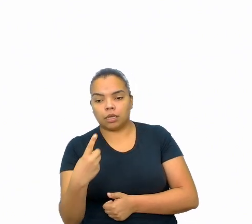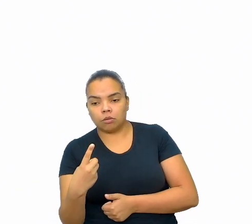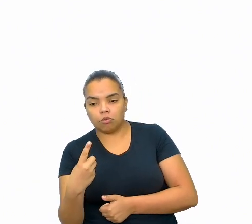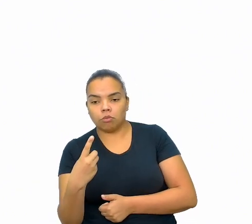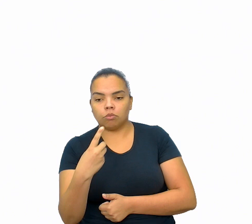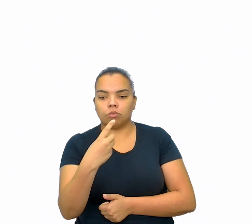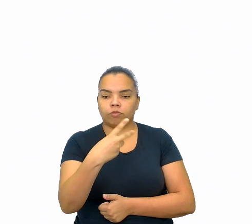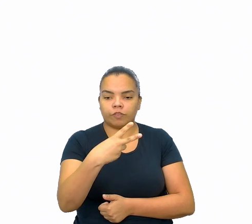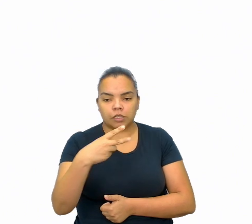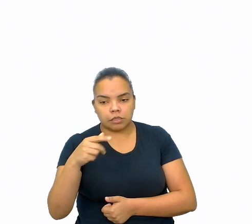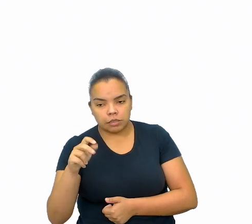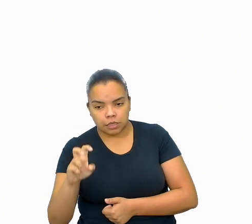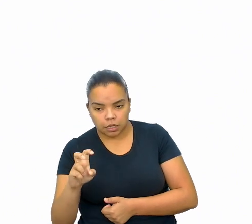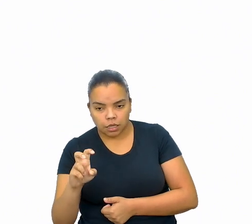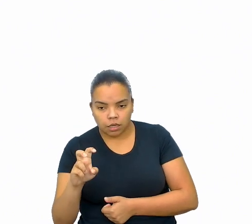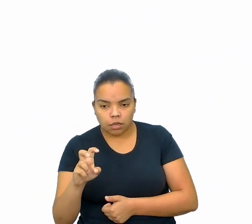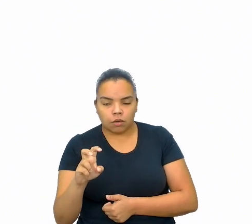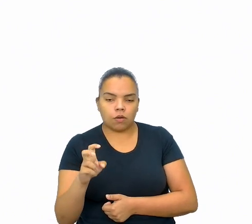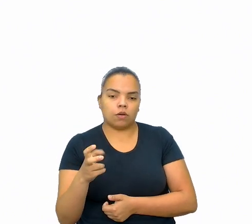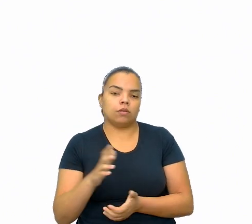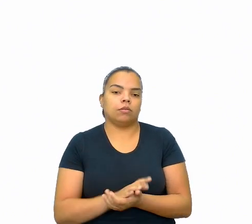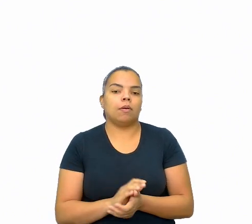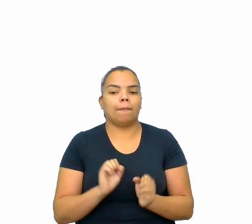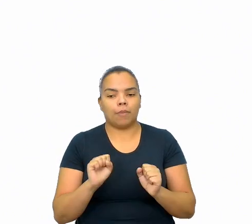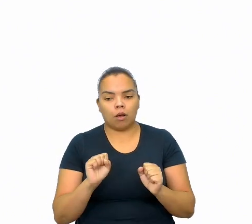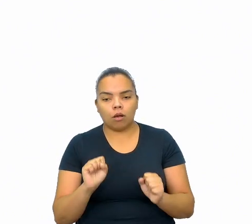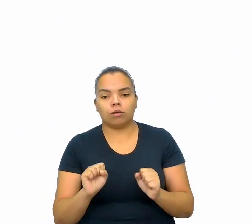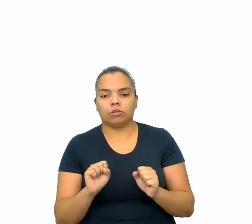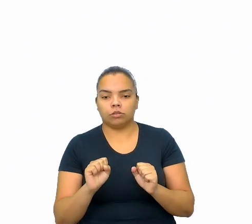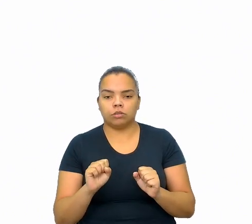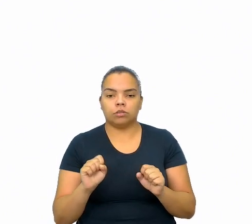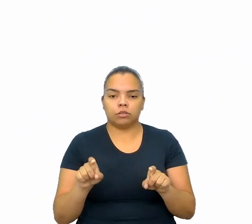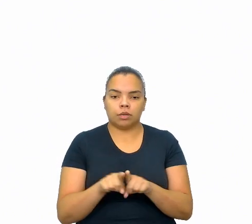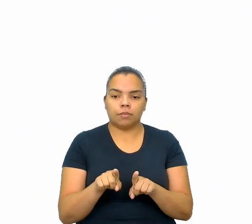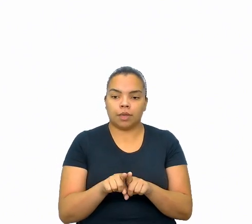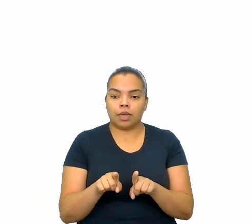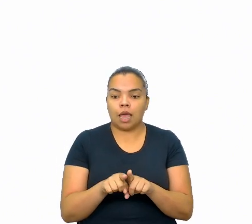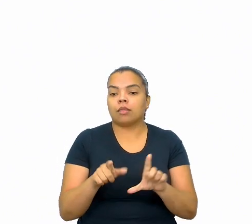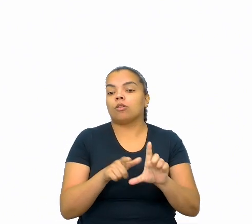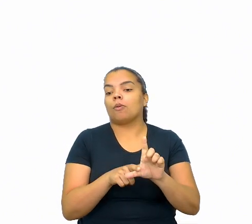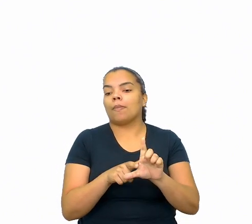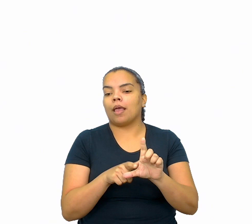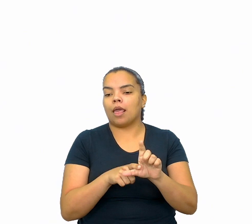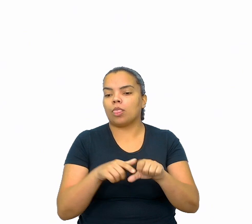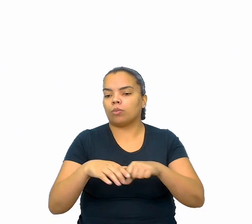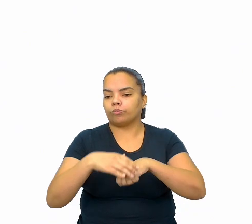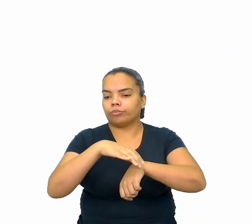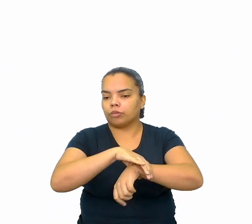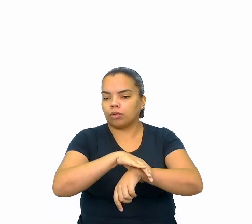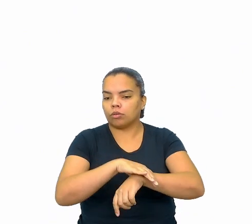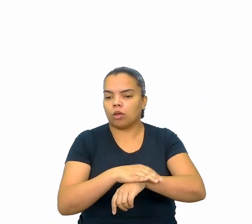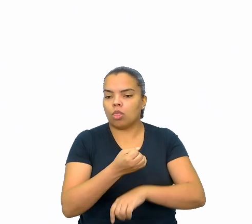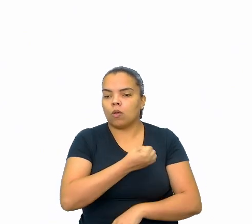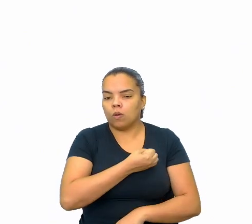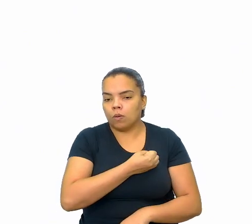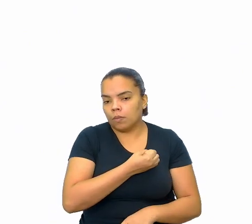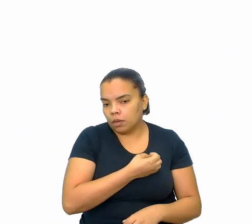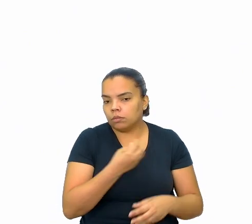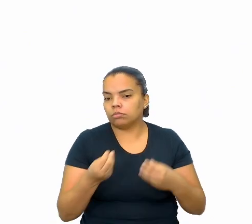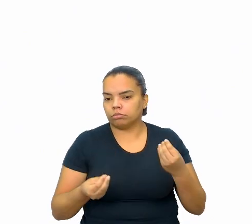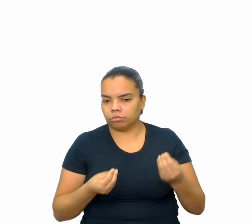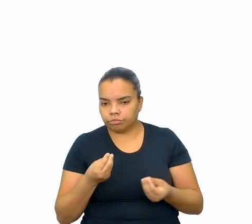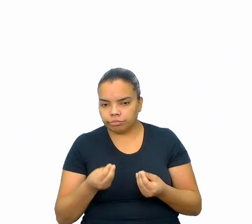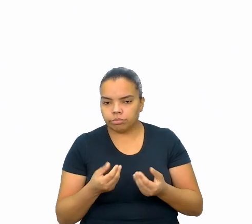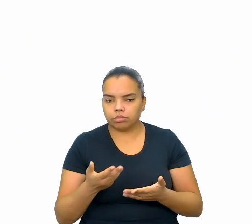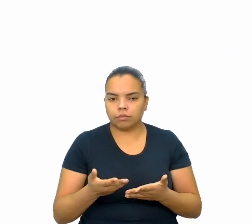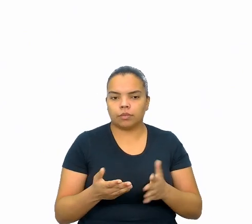também números ali associados ao número do calçado, ao número do sapato. A gente